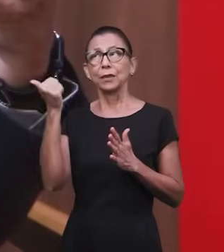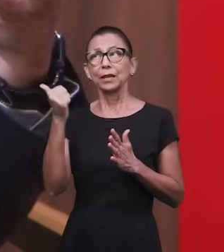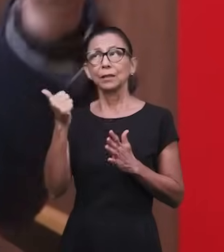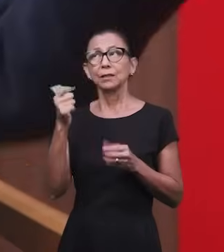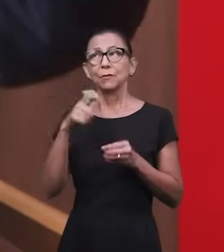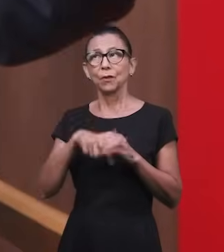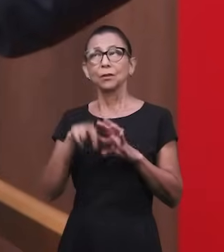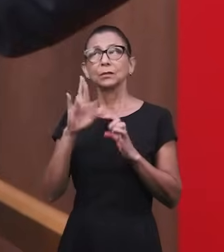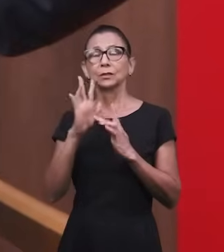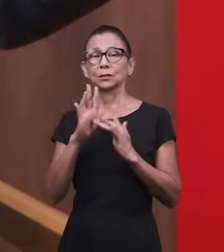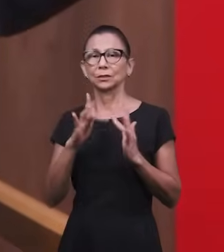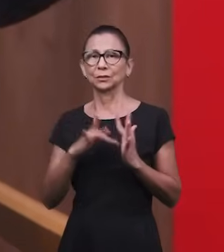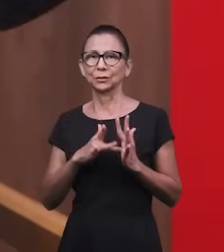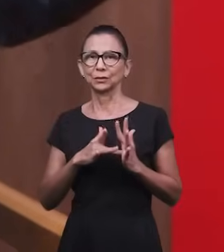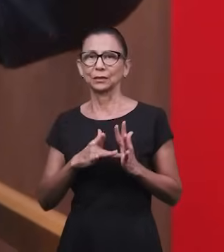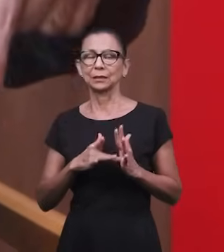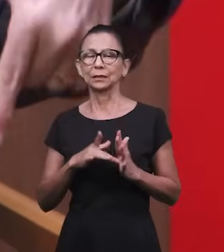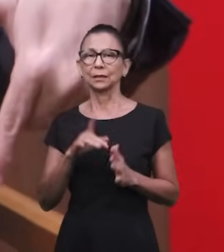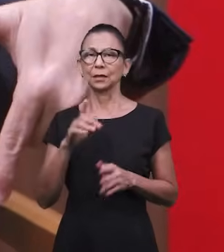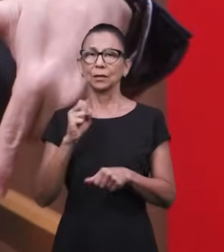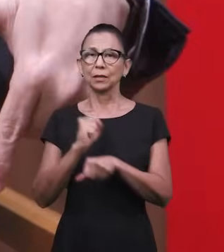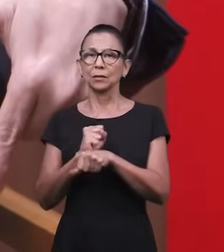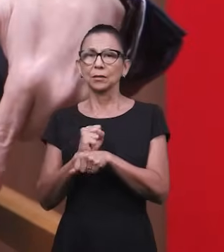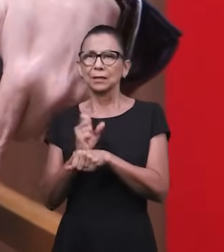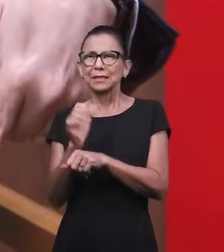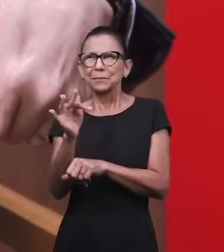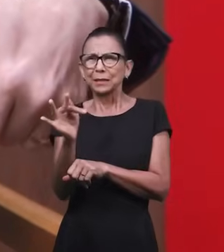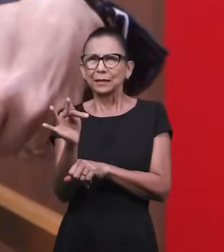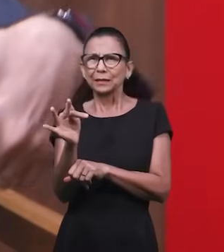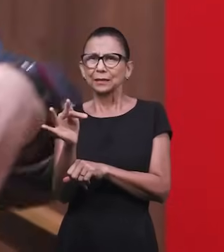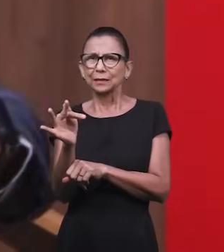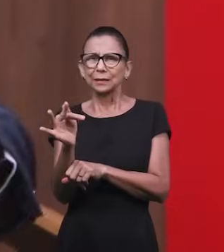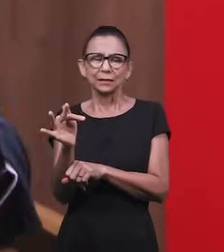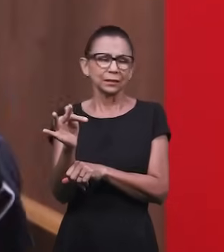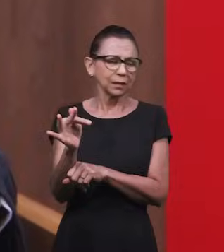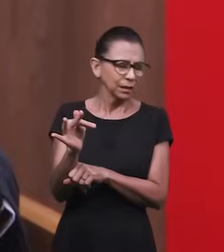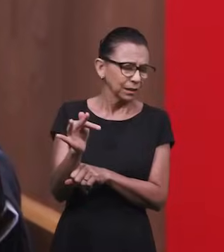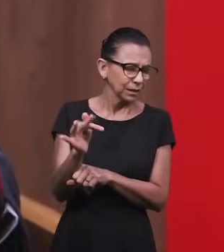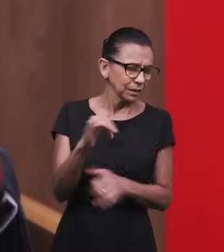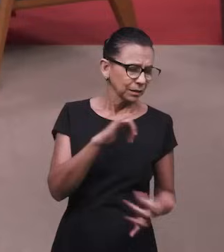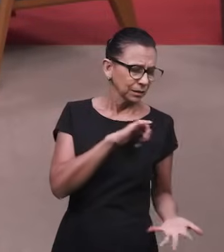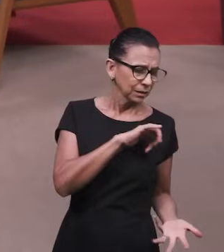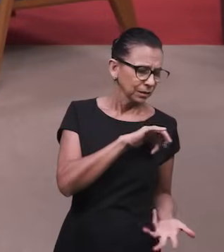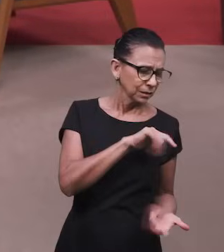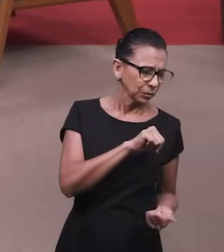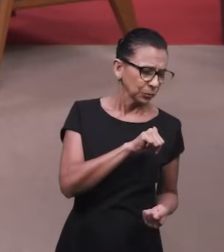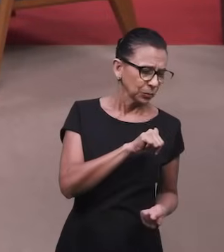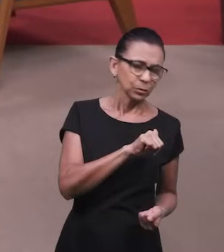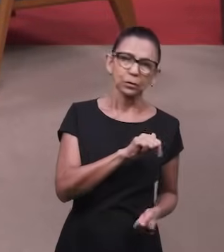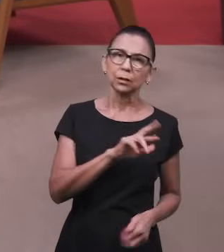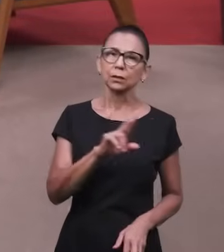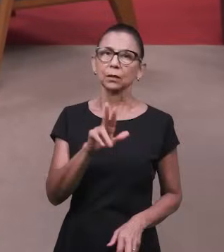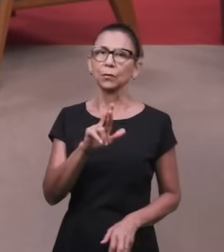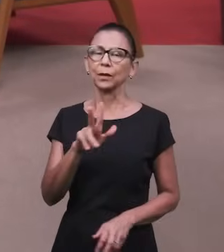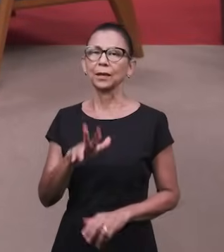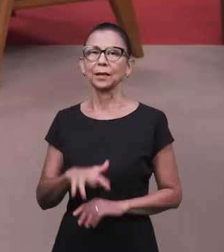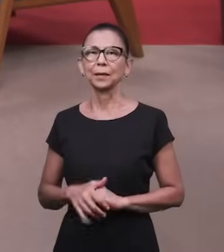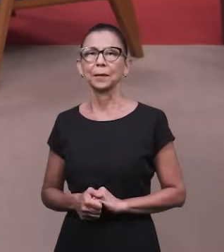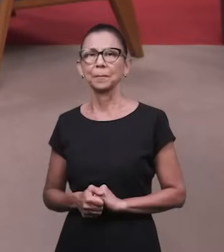esperança não é naquilo que está nesta vida, mas é na volta do Senhor. Nós estamos é na com vida os pés na